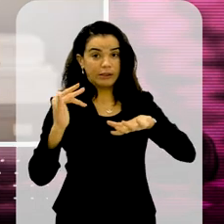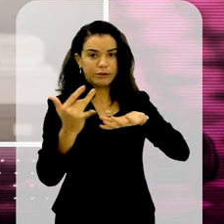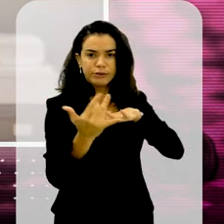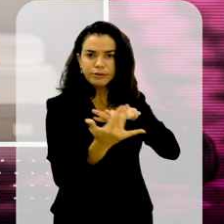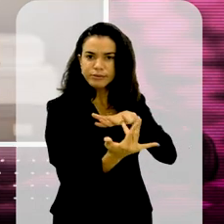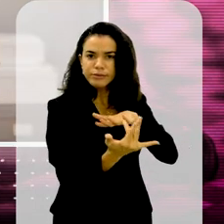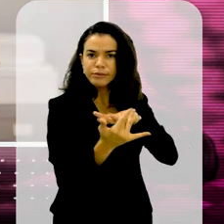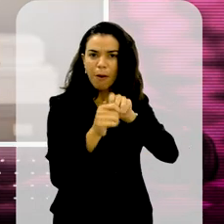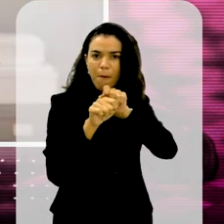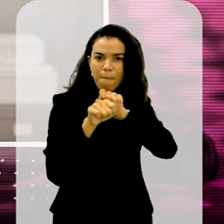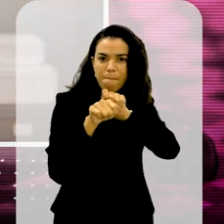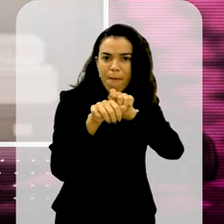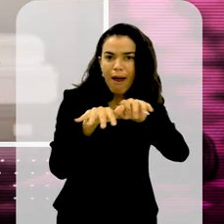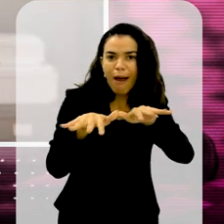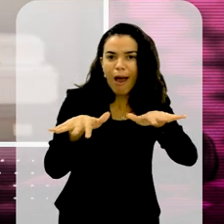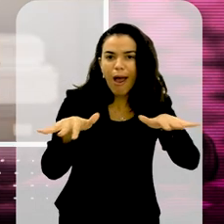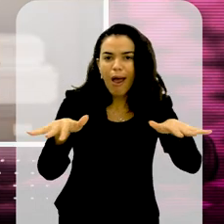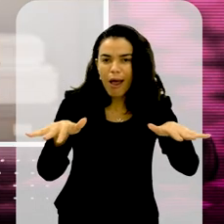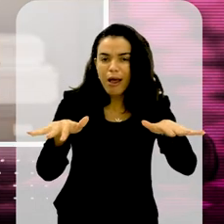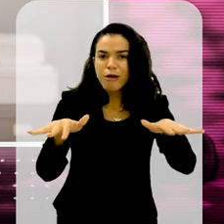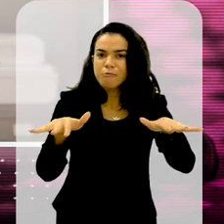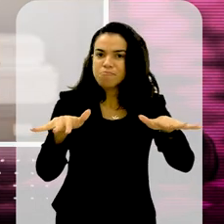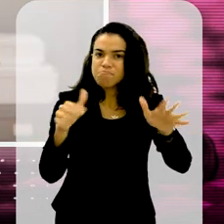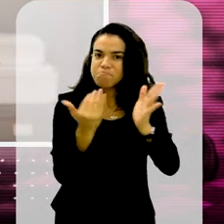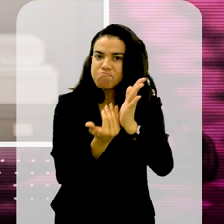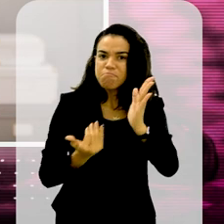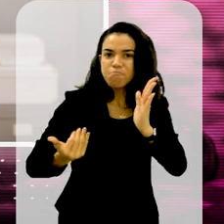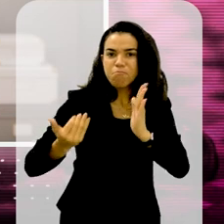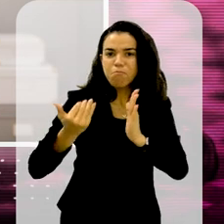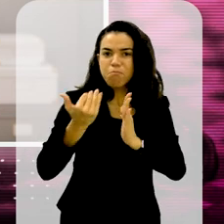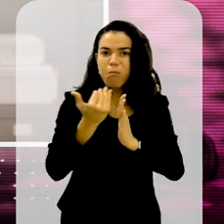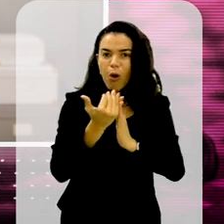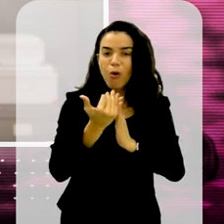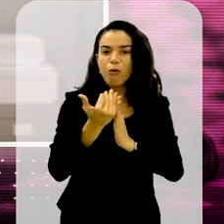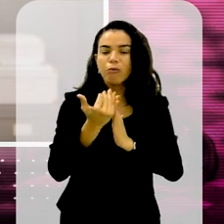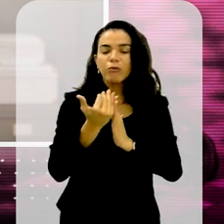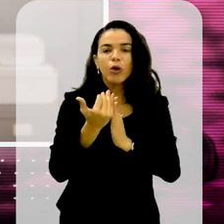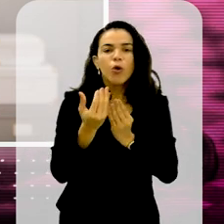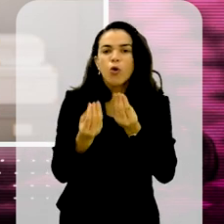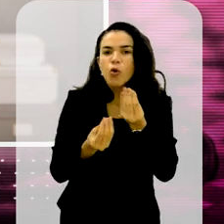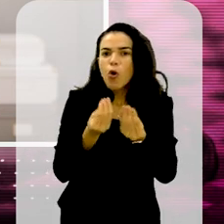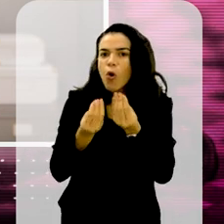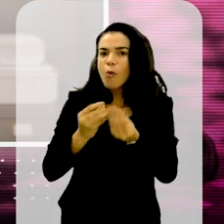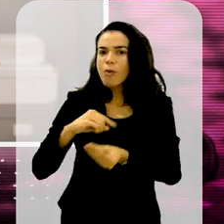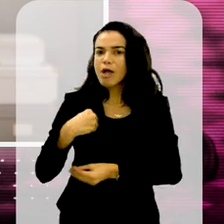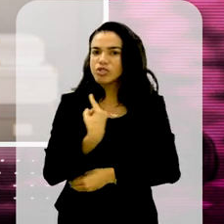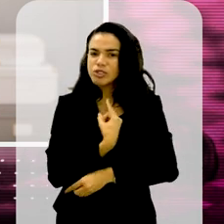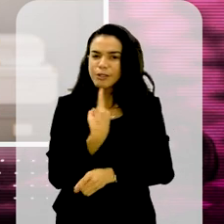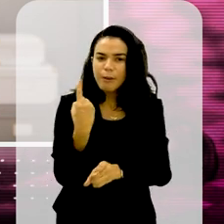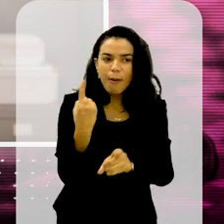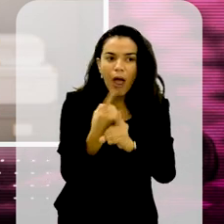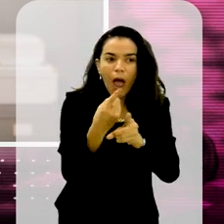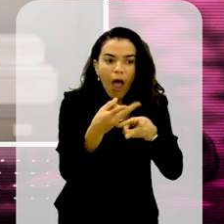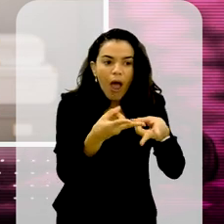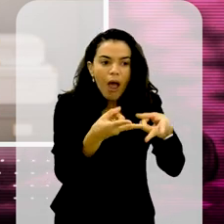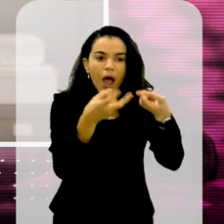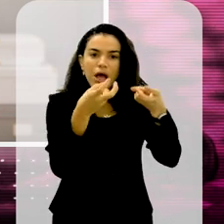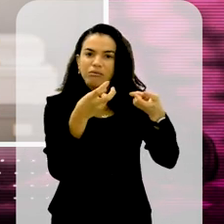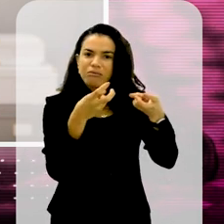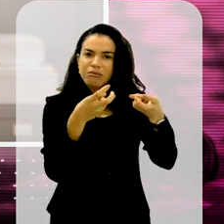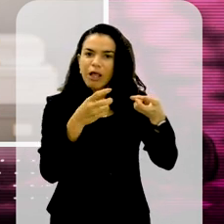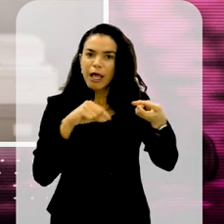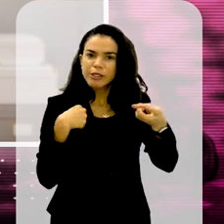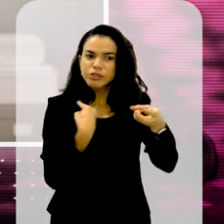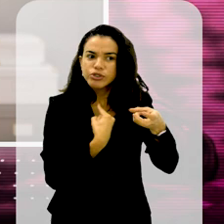elas, né, amplificaram, potencializaram. Como que a gente descobre? Como que a gente identifica se a gente está